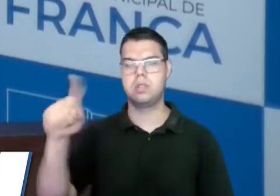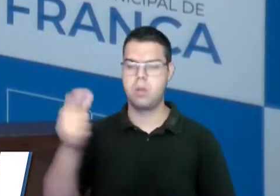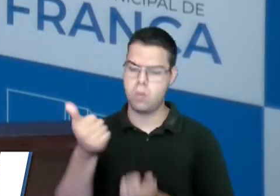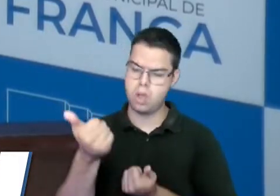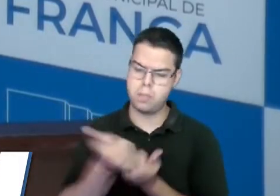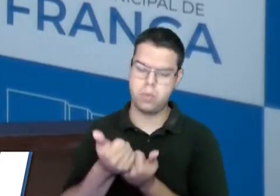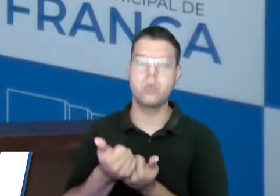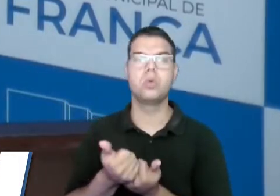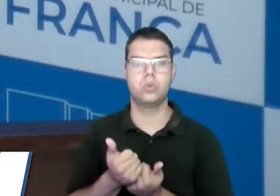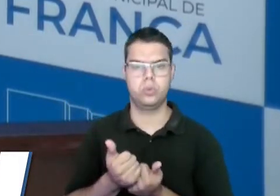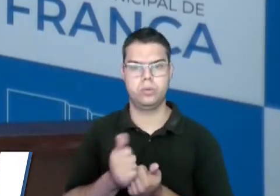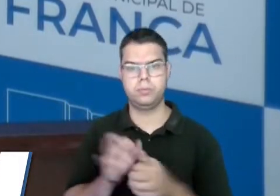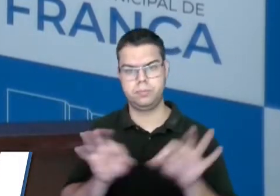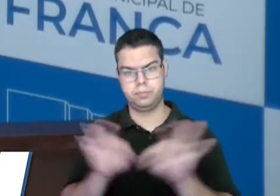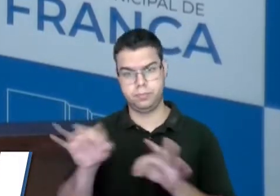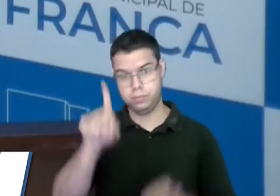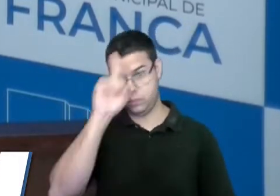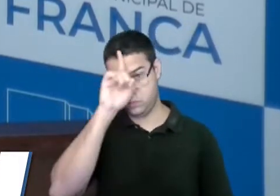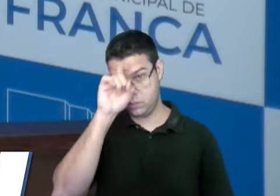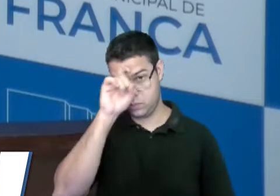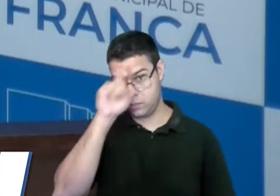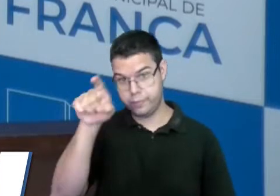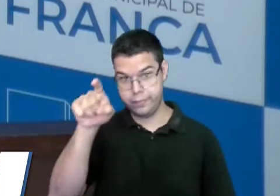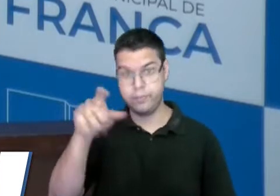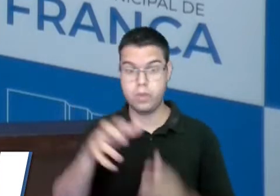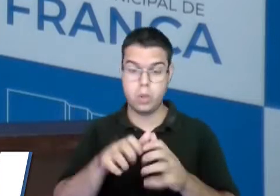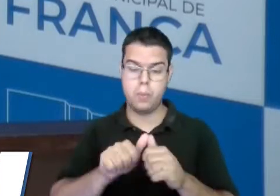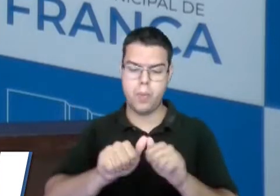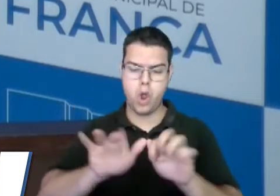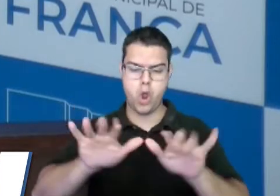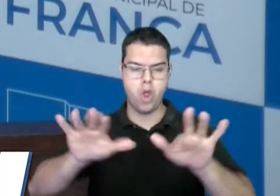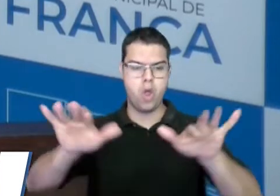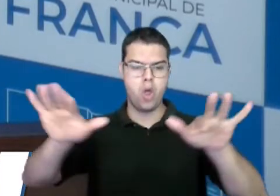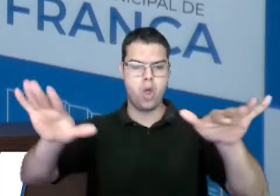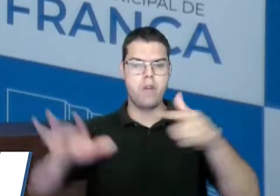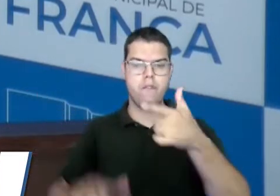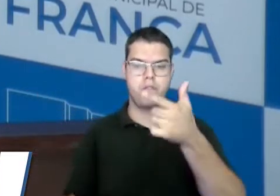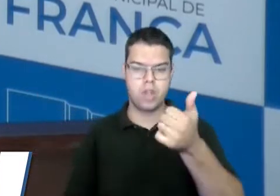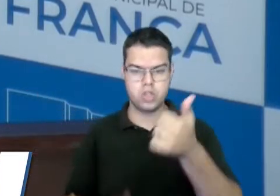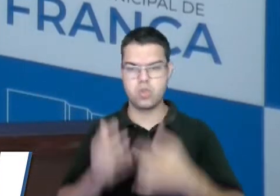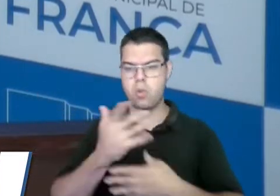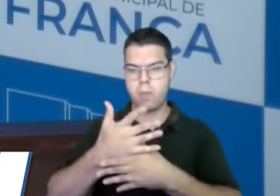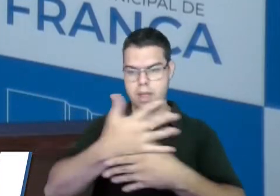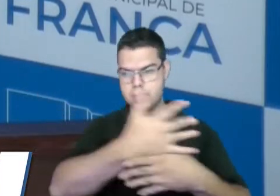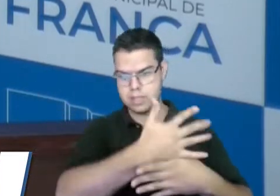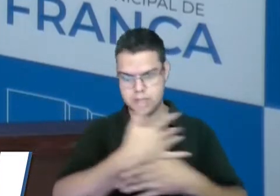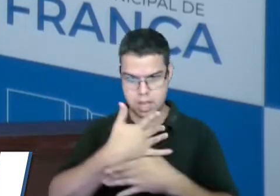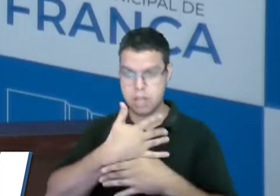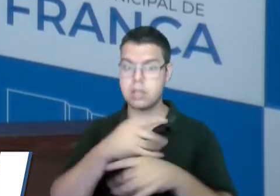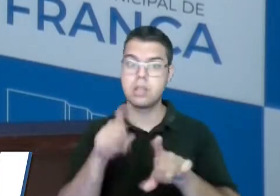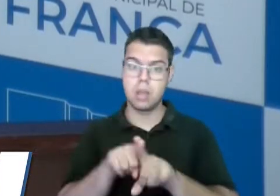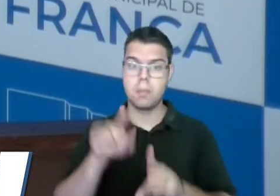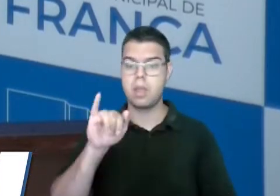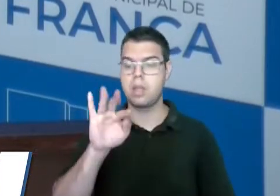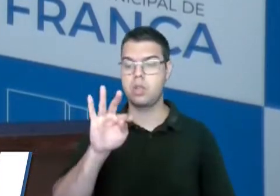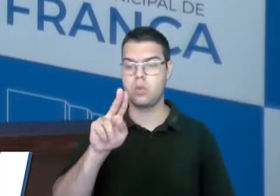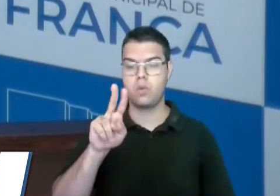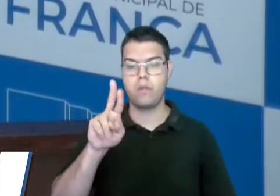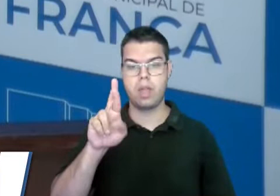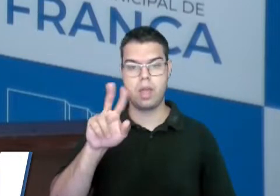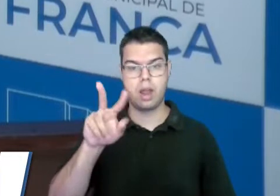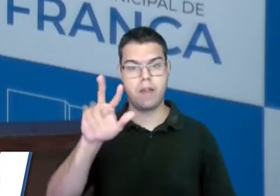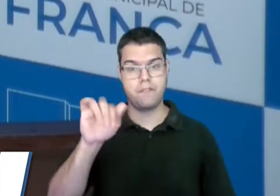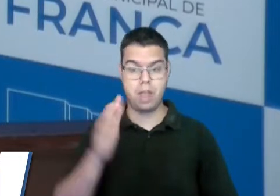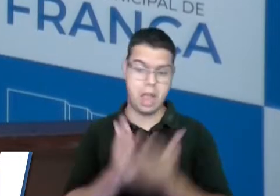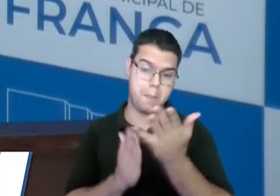esses hospitais que se estenderam para todas as outras 21 cidades, inclusive Ituverava, que foi aprovado por unanimidade aqui por